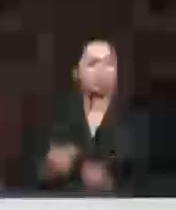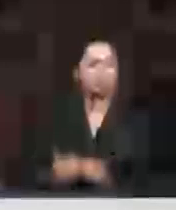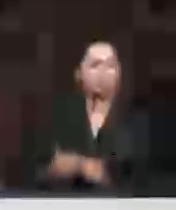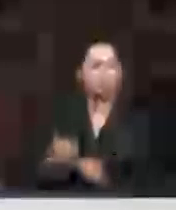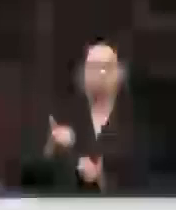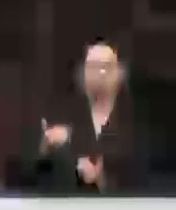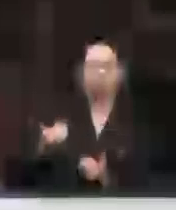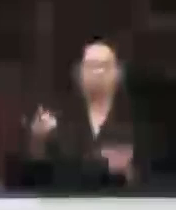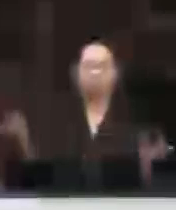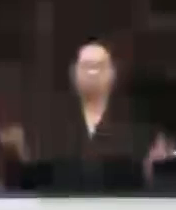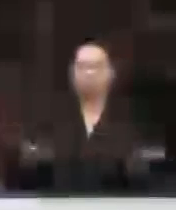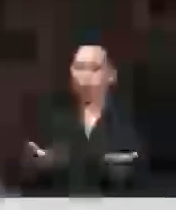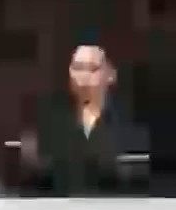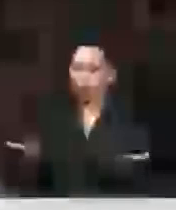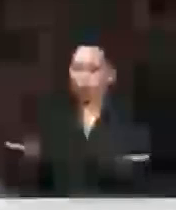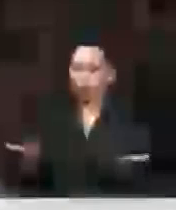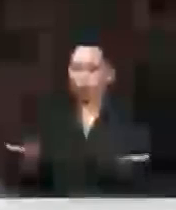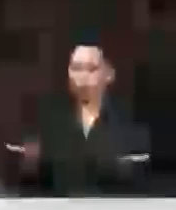iniciando hoje